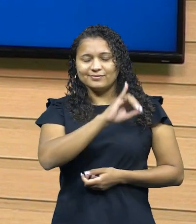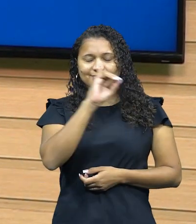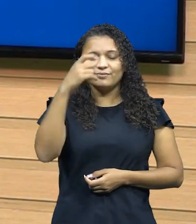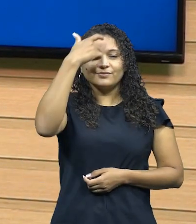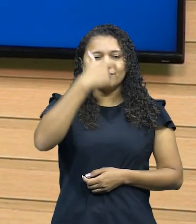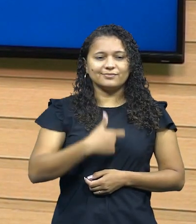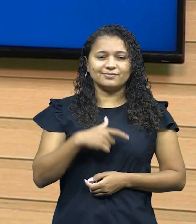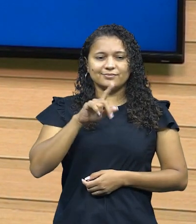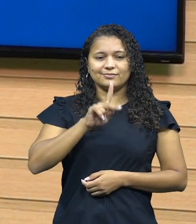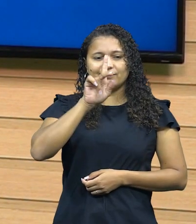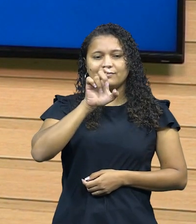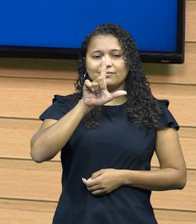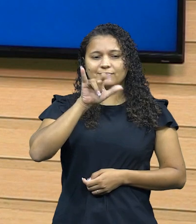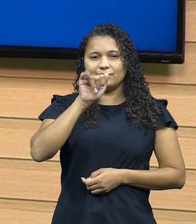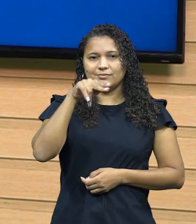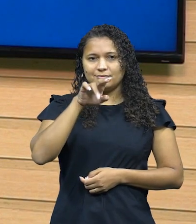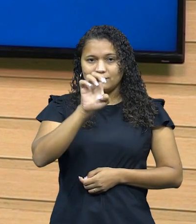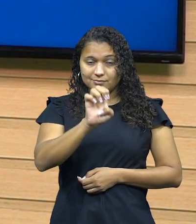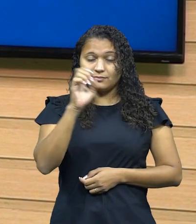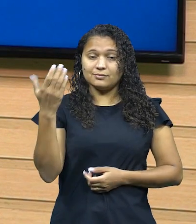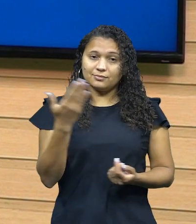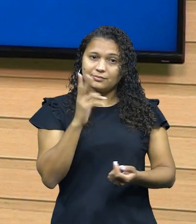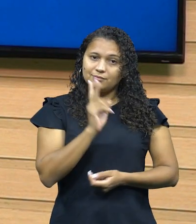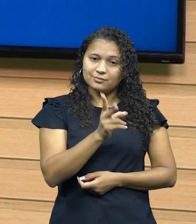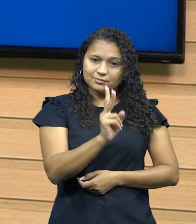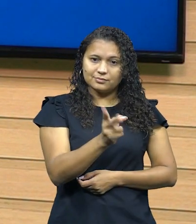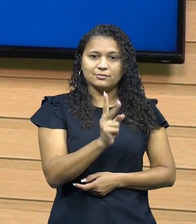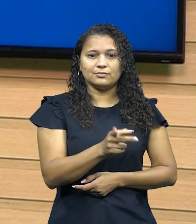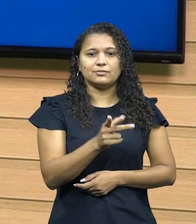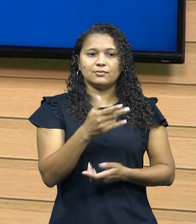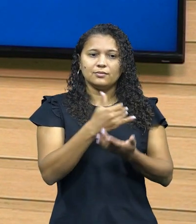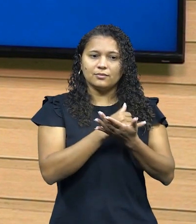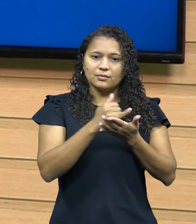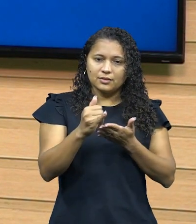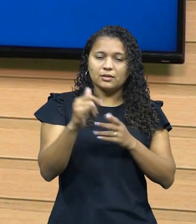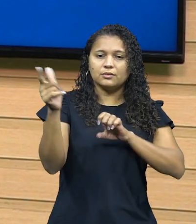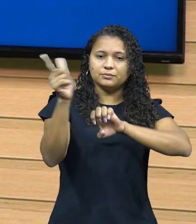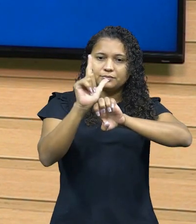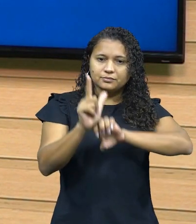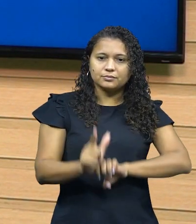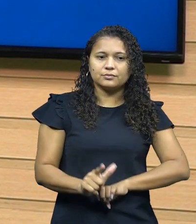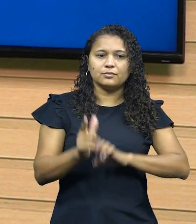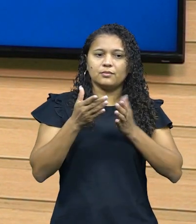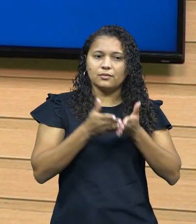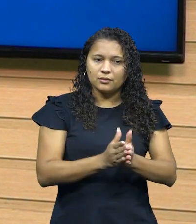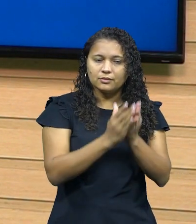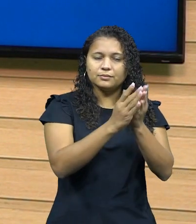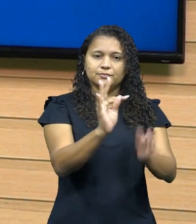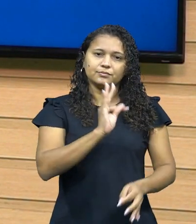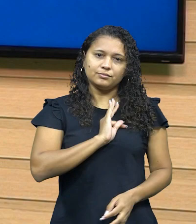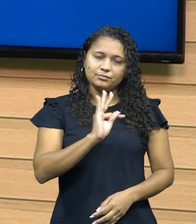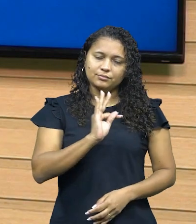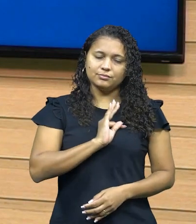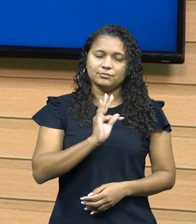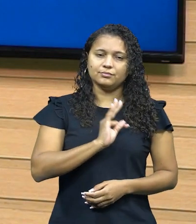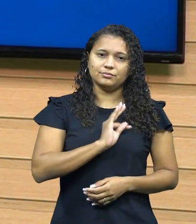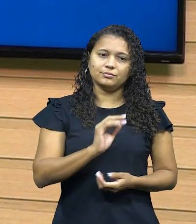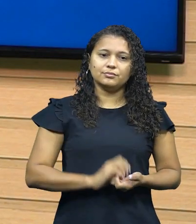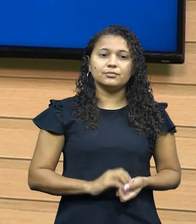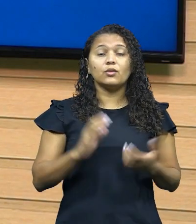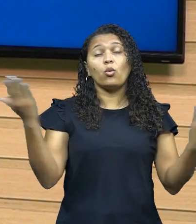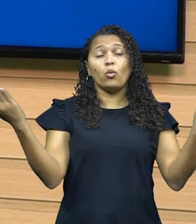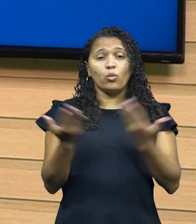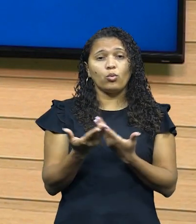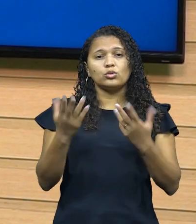Olá, pessoal, aqui é a professora Keliane. Vamos dar continuidade às nossas aulas do Técnico em Portos. Hoje nós vamos estar